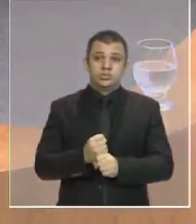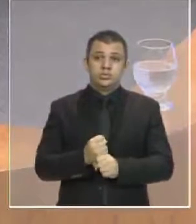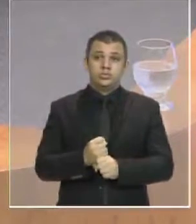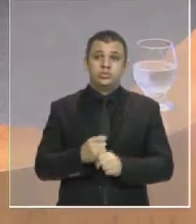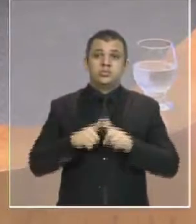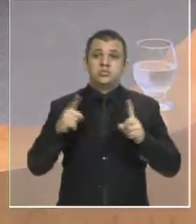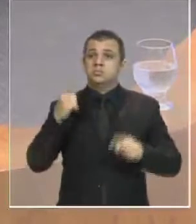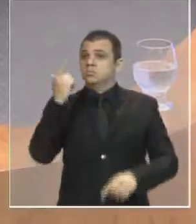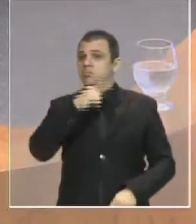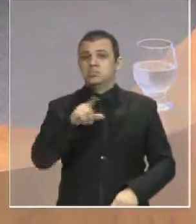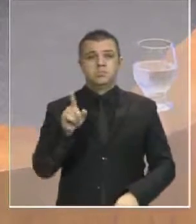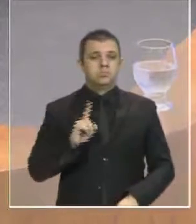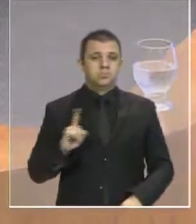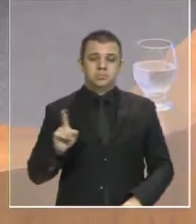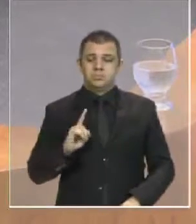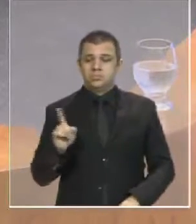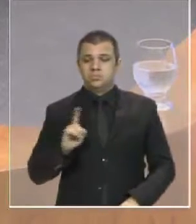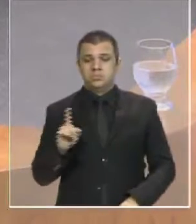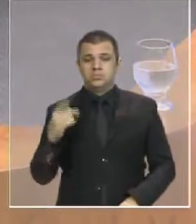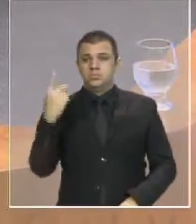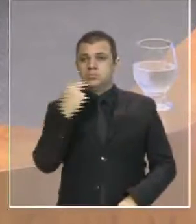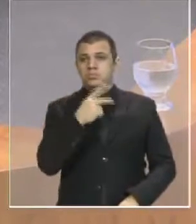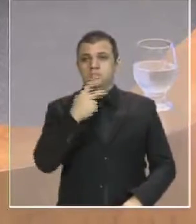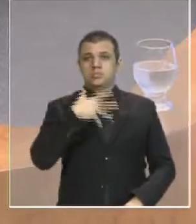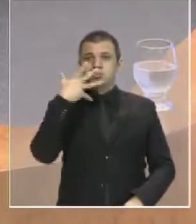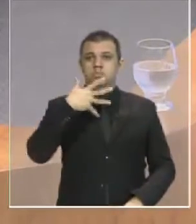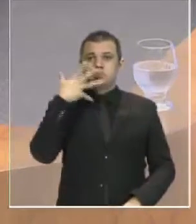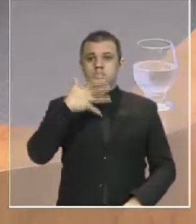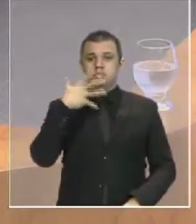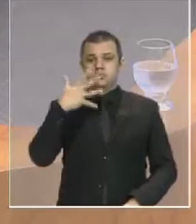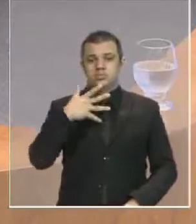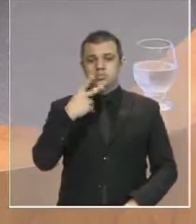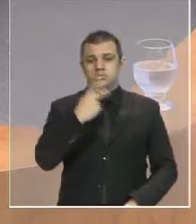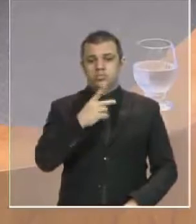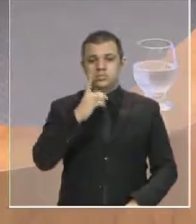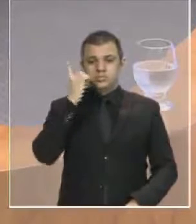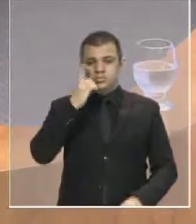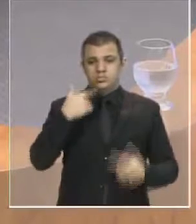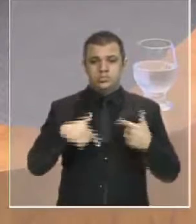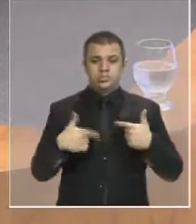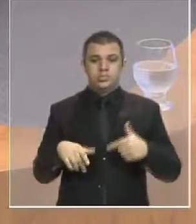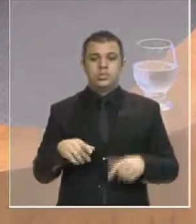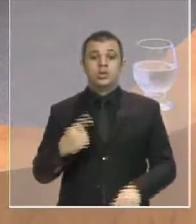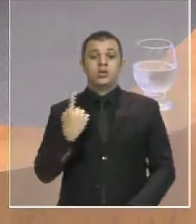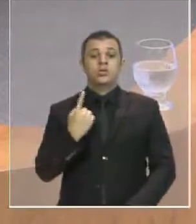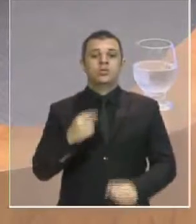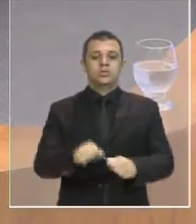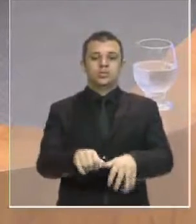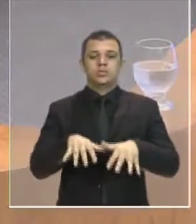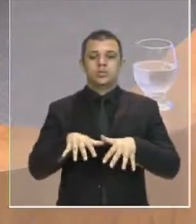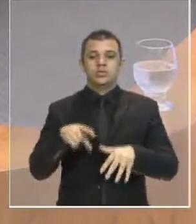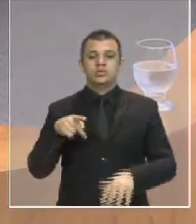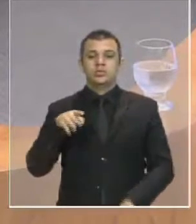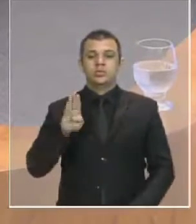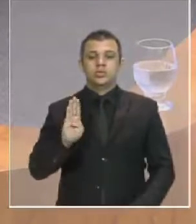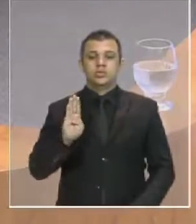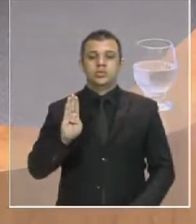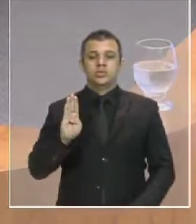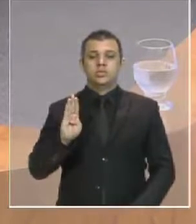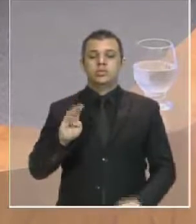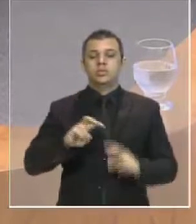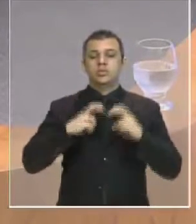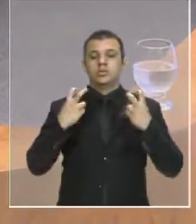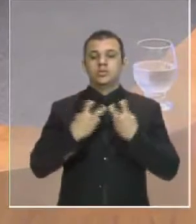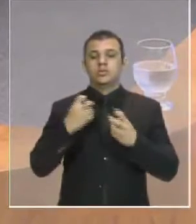êxito por parte da ação parlamentar do deputado. Uma foi na audiência pública da Comissão de Obras, que aqui quem